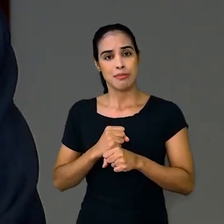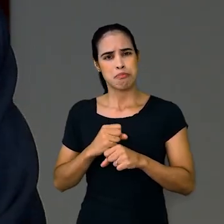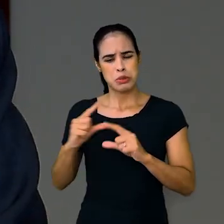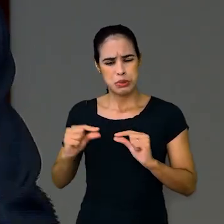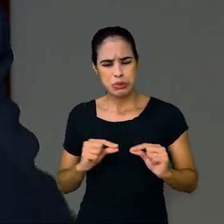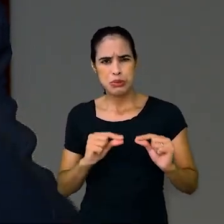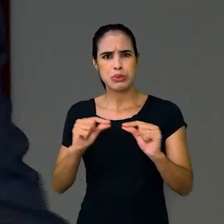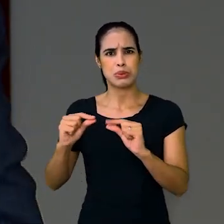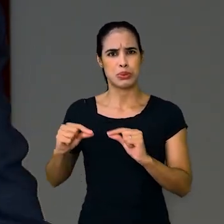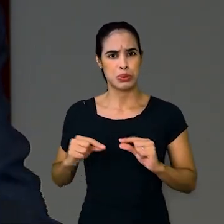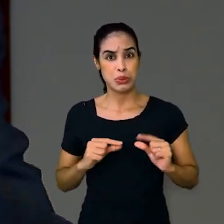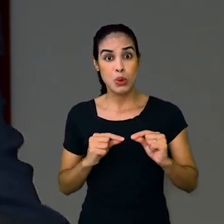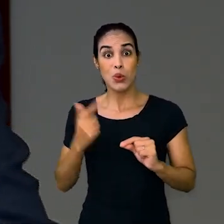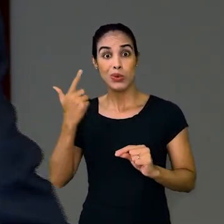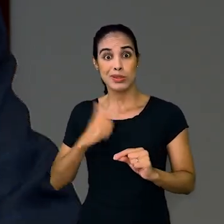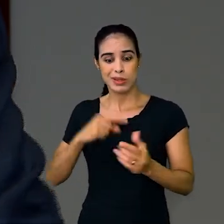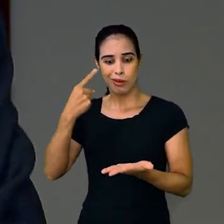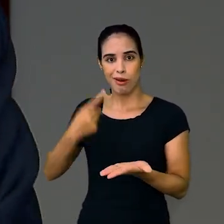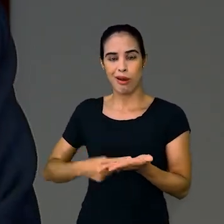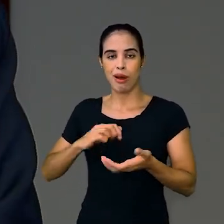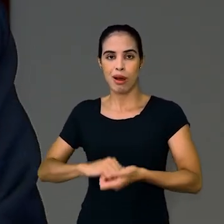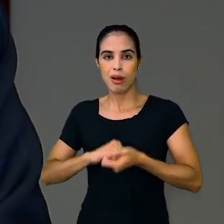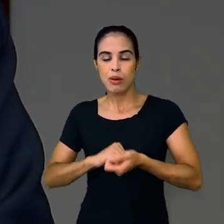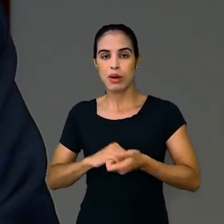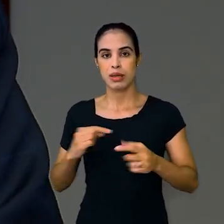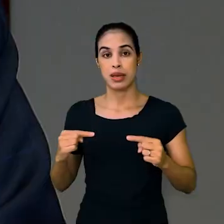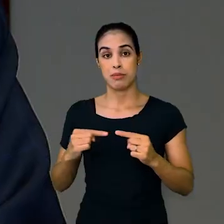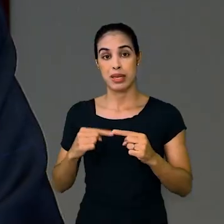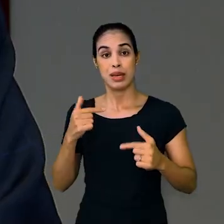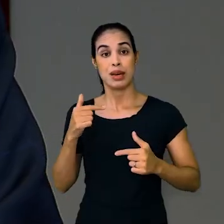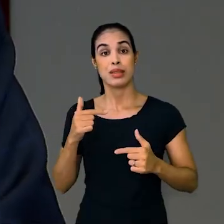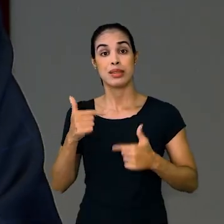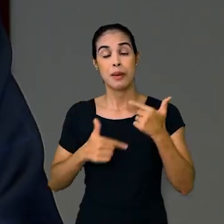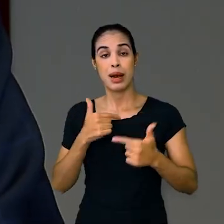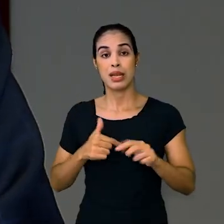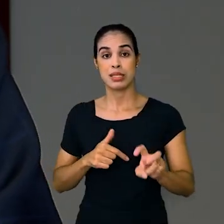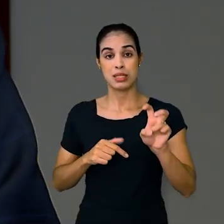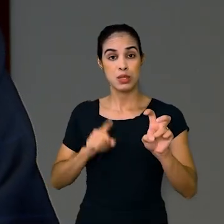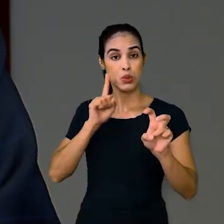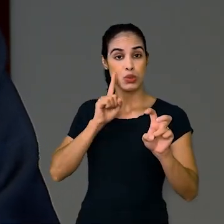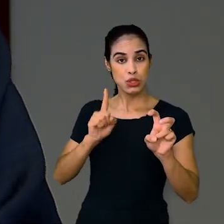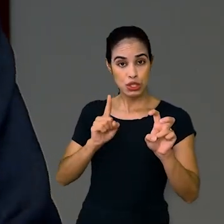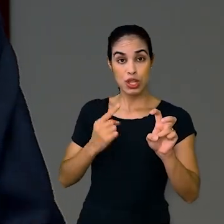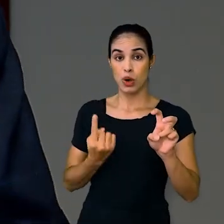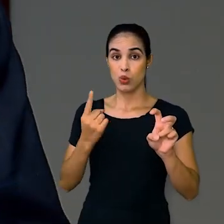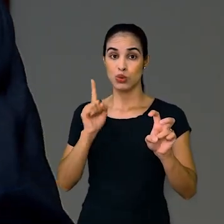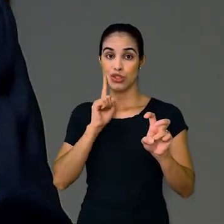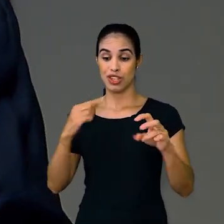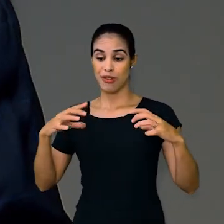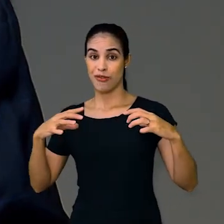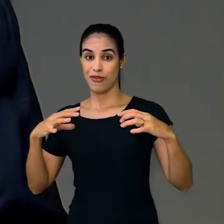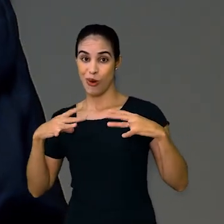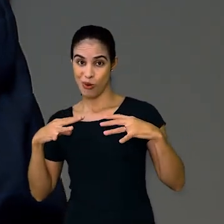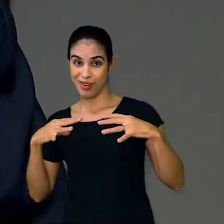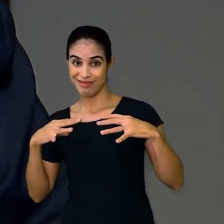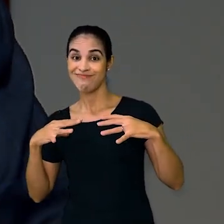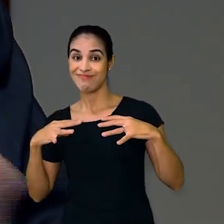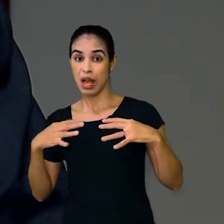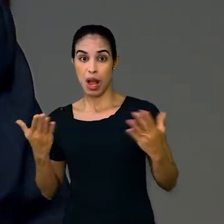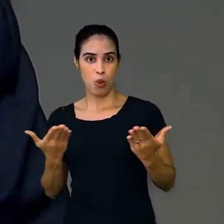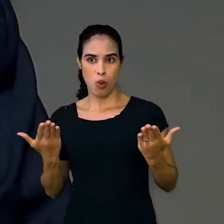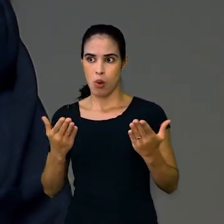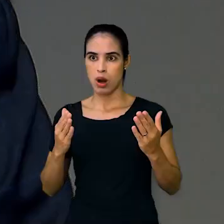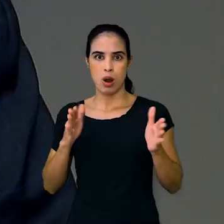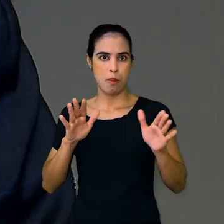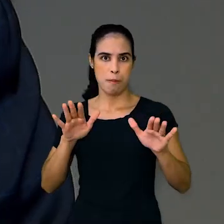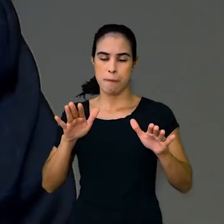tiveram êxito, por exemplo, na questão da jornada 5x1, que hoje é um assunto do momento, né?